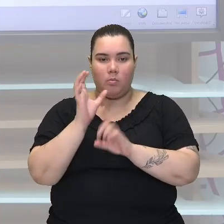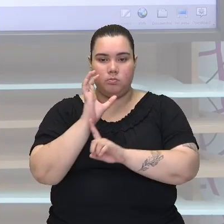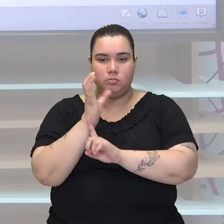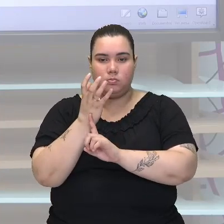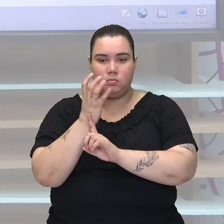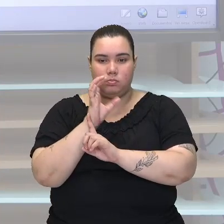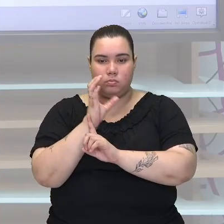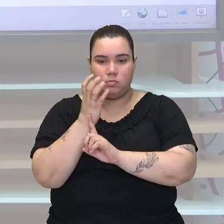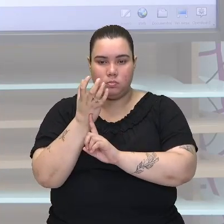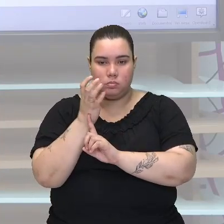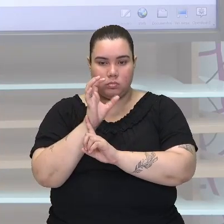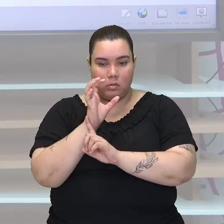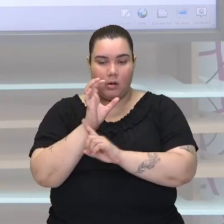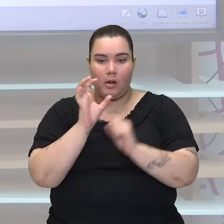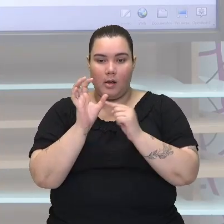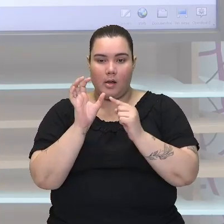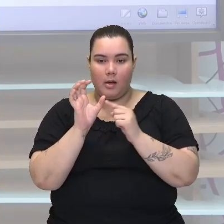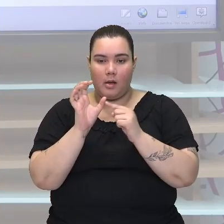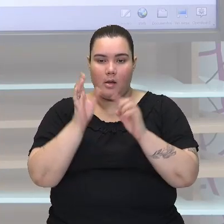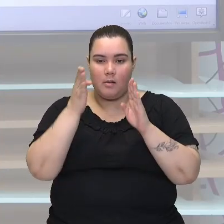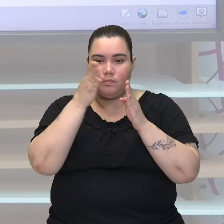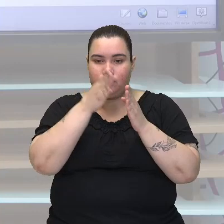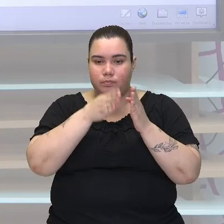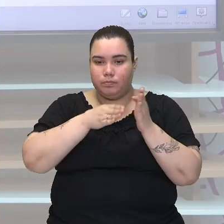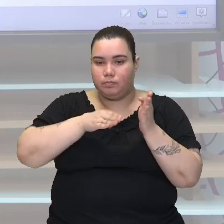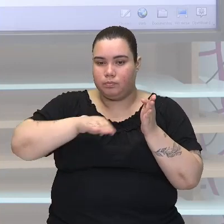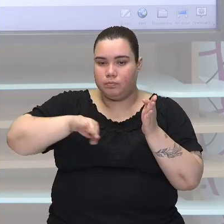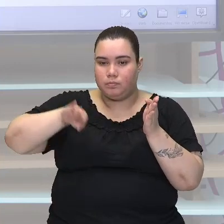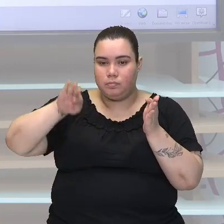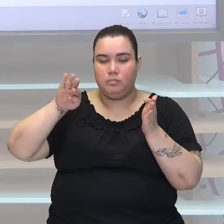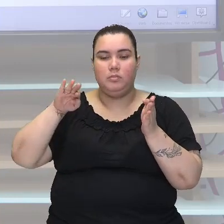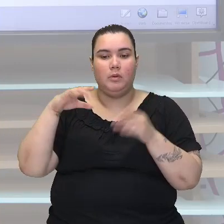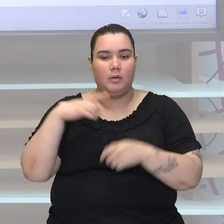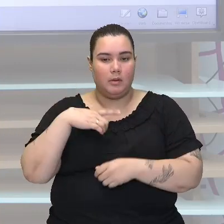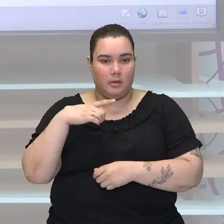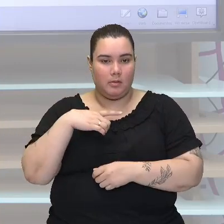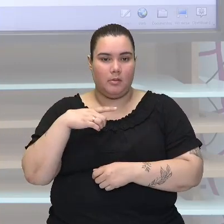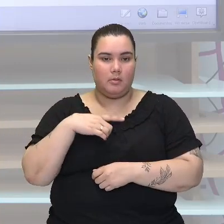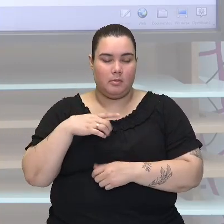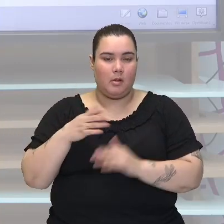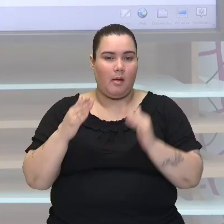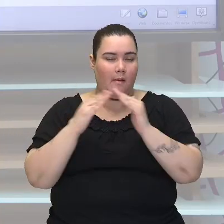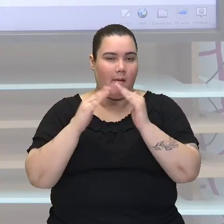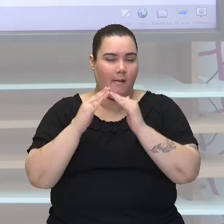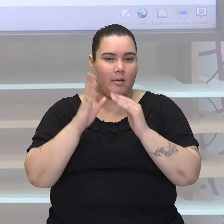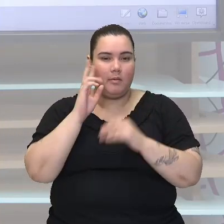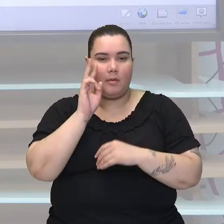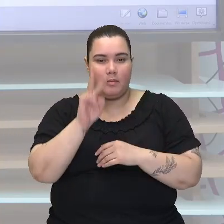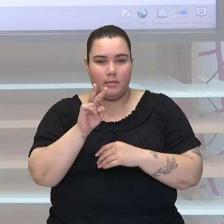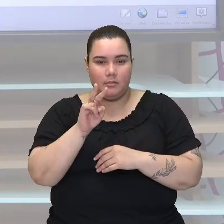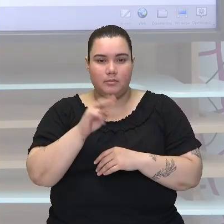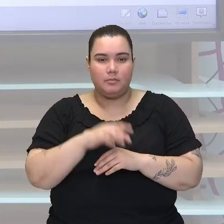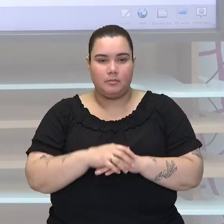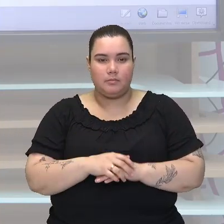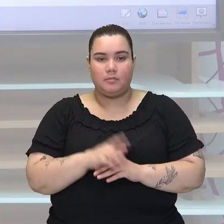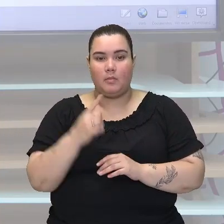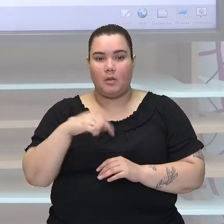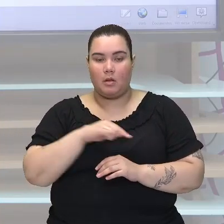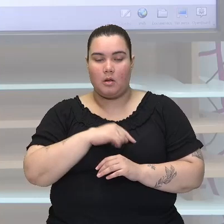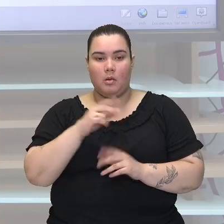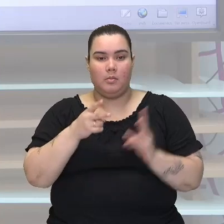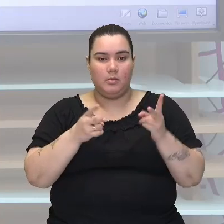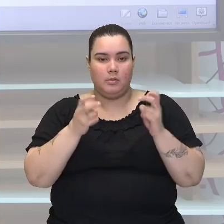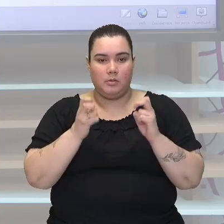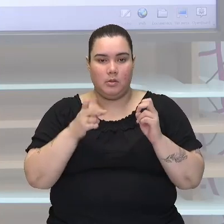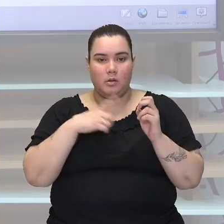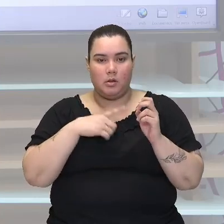parabólica, né, a própria antena que nós temos na nossa casa, né, enfim, se nós desenhássemos uma linha